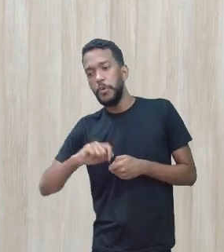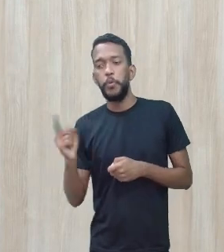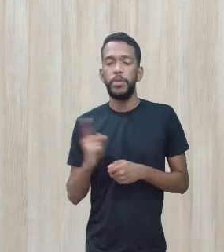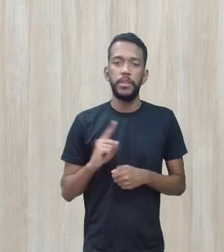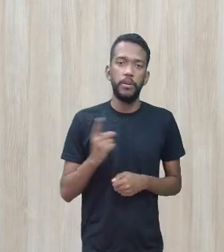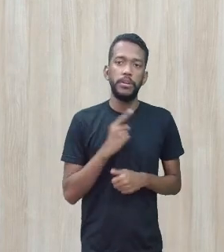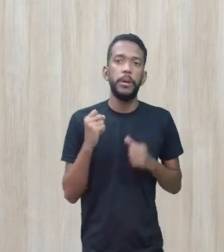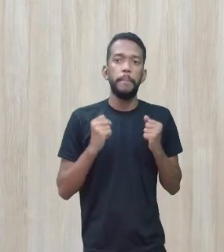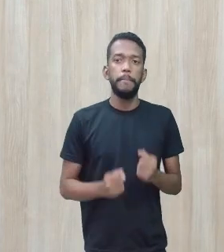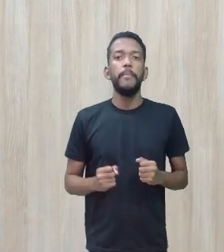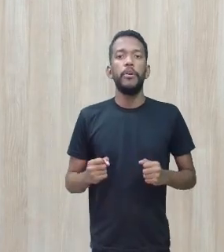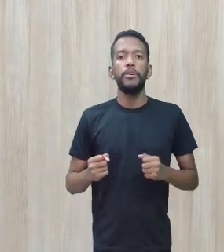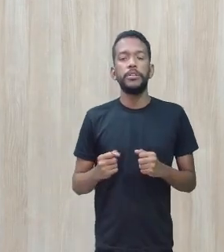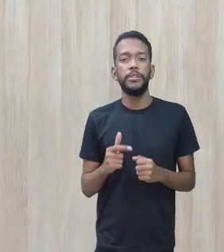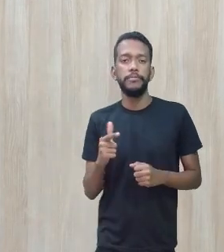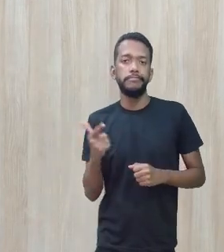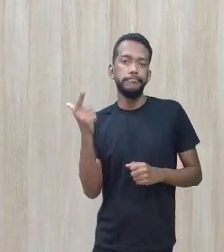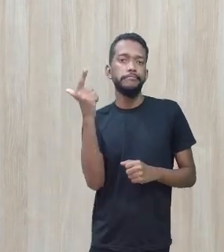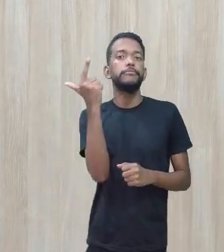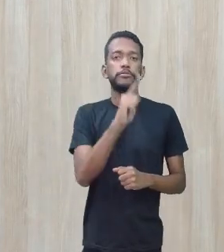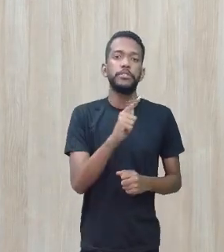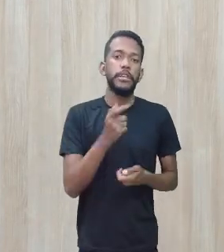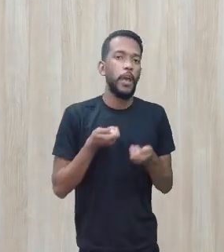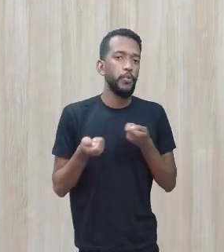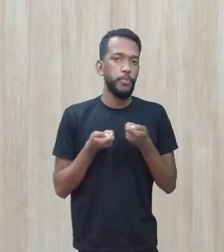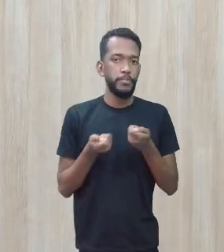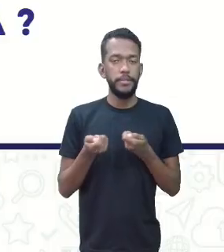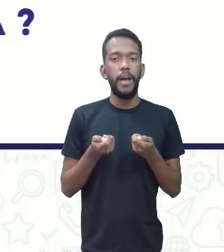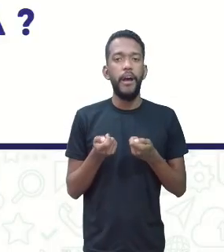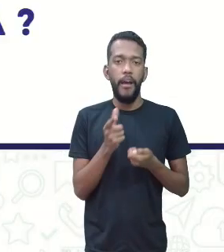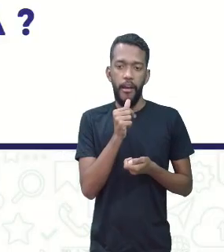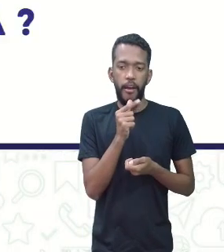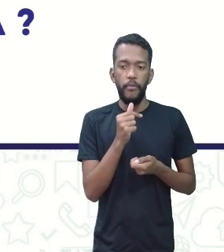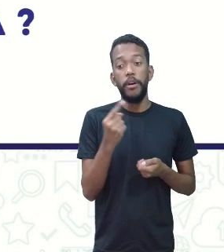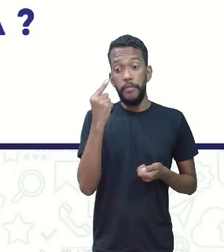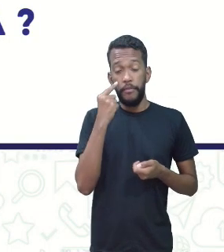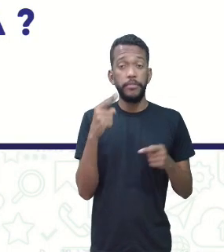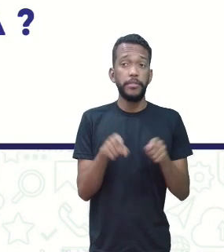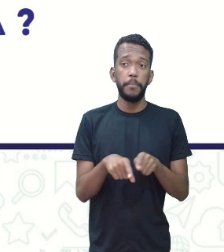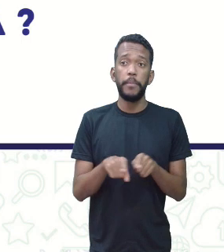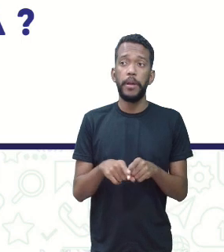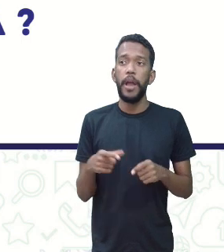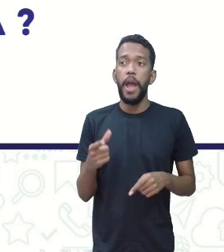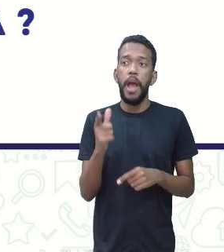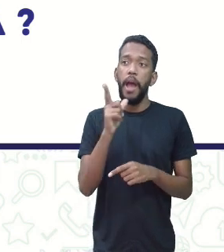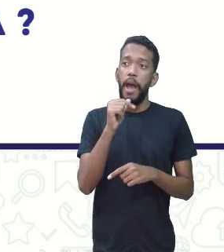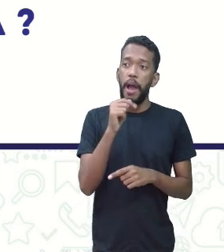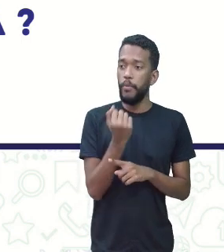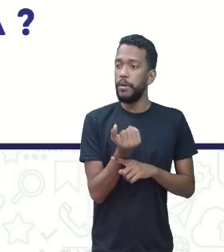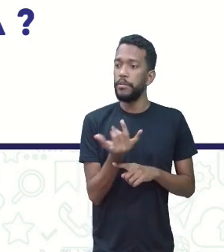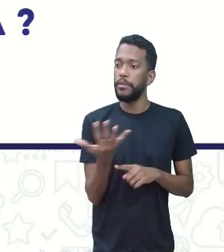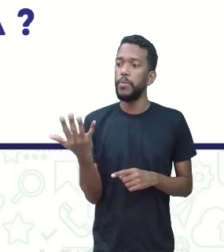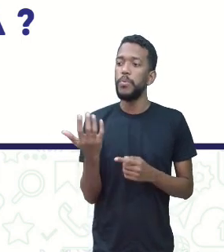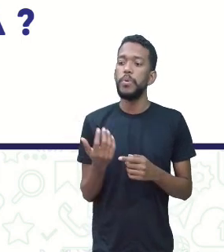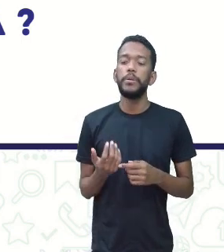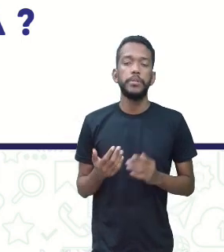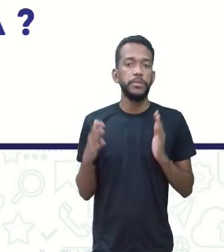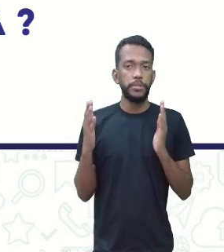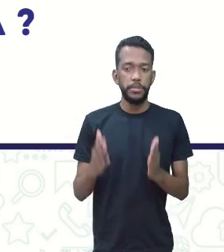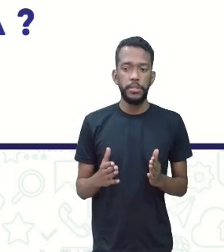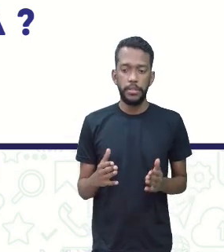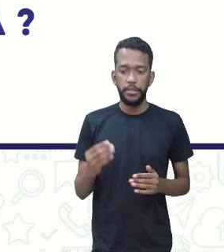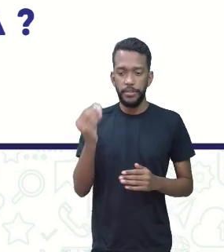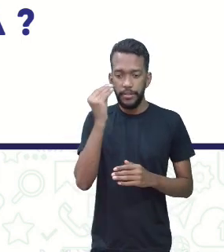gente economize mais água. Então, o título dos gráficos é quanto de água você gasta, né? Quanto de água se gasta. Então, vamos ler aqui, por